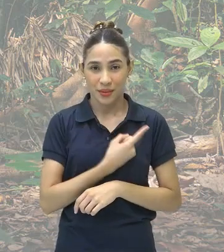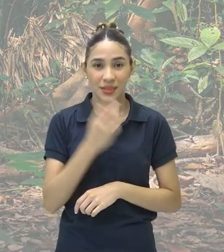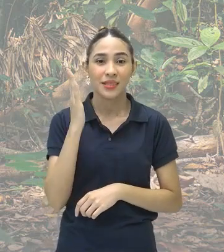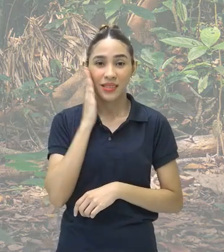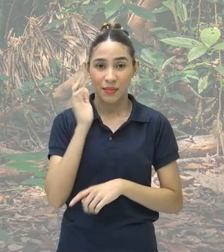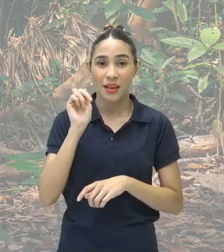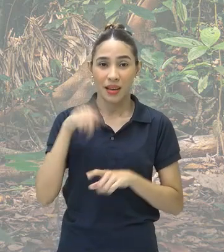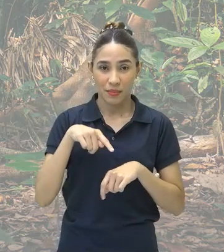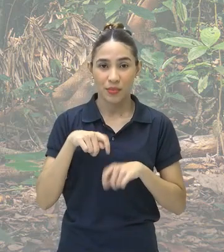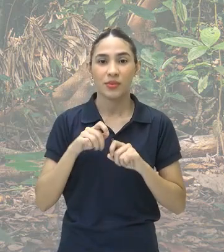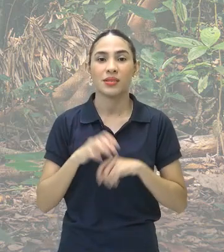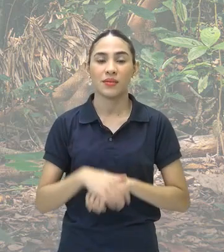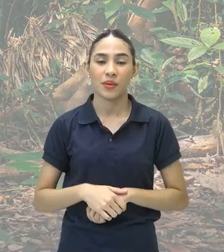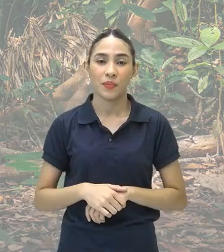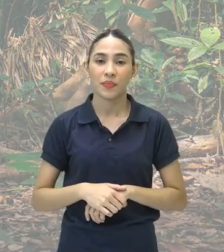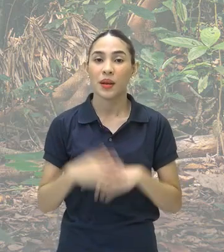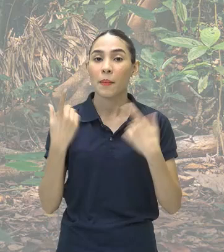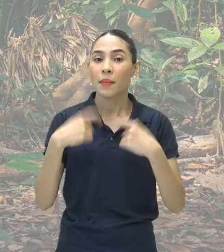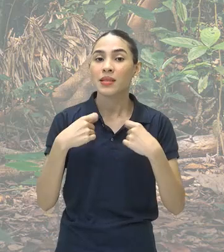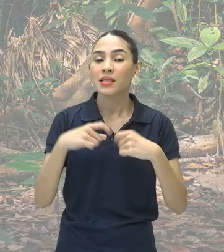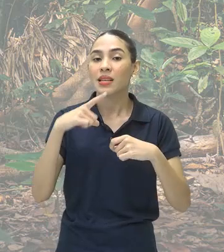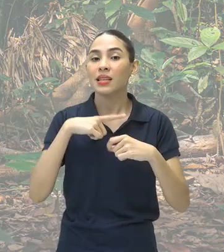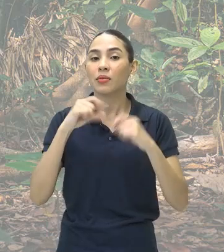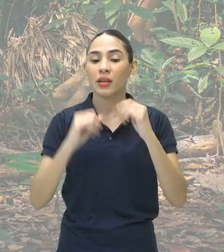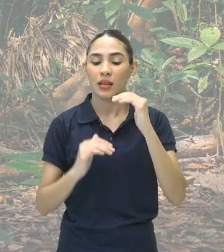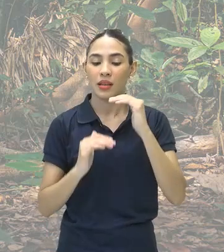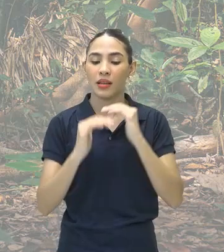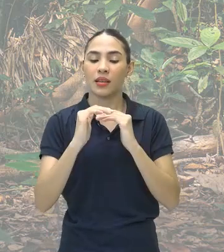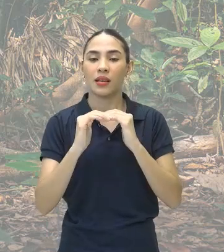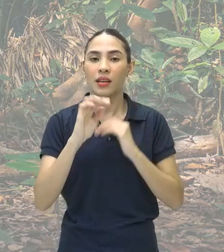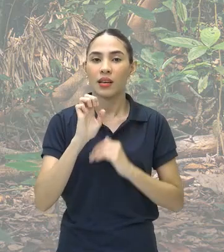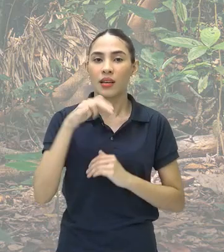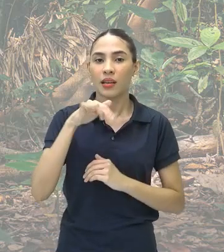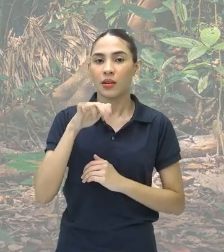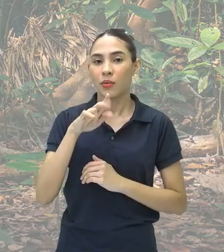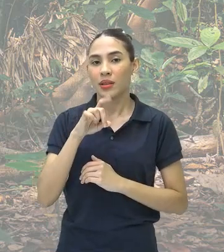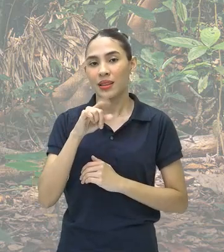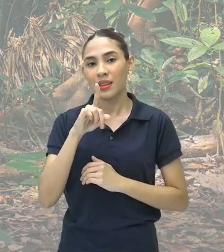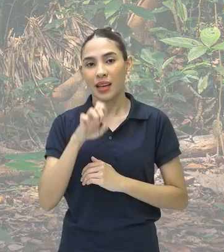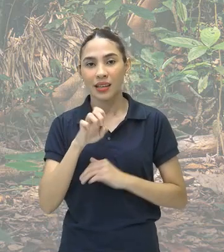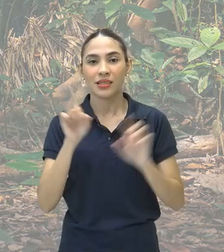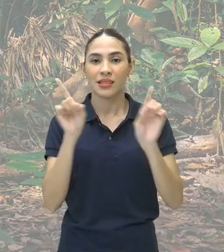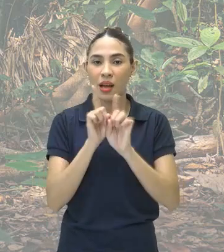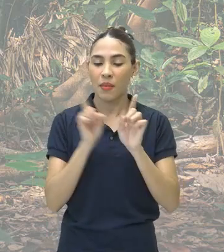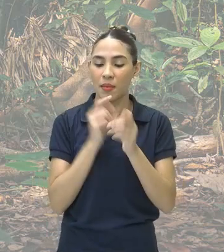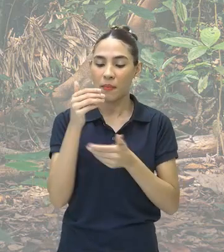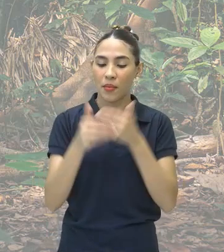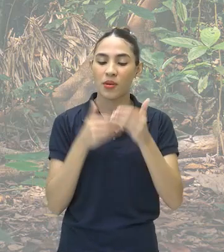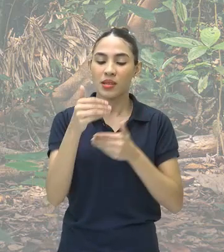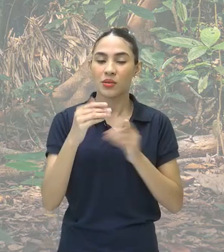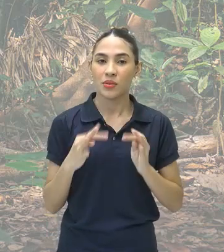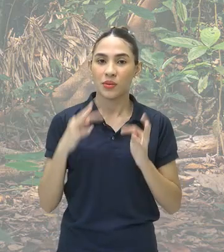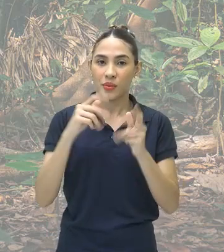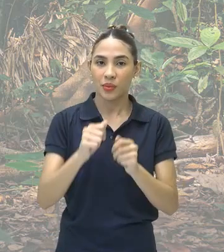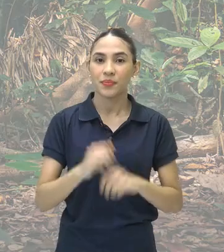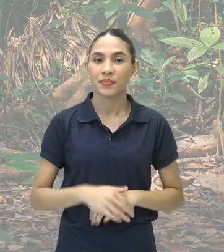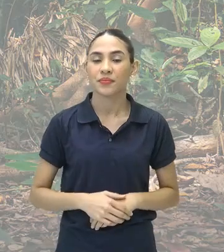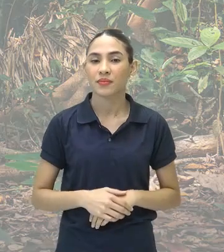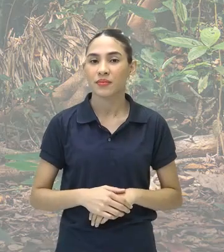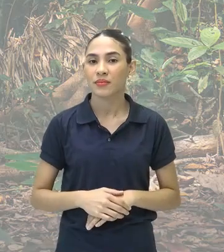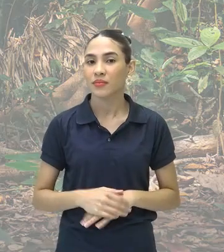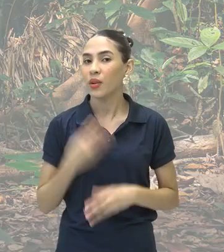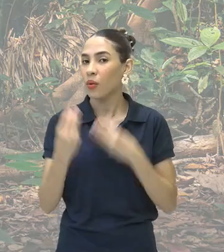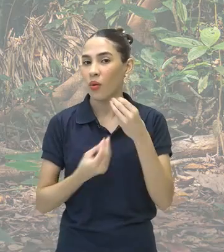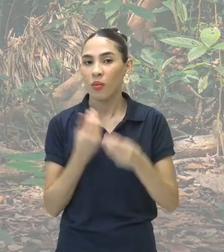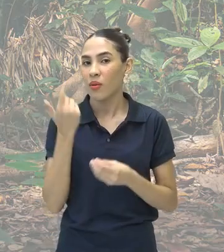que é possível, tá bom? É preciso que haja uma equidade, tá bom? Nesse processo todo aí. E como é que a